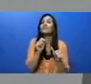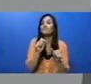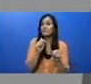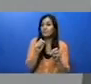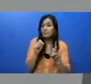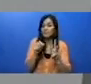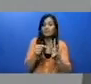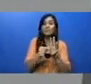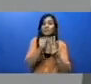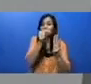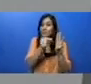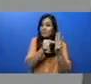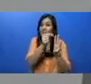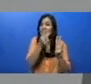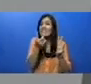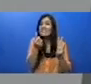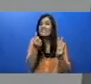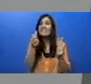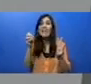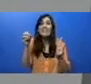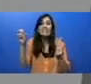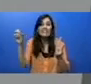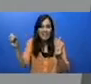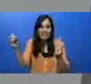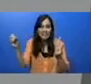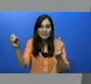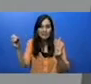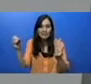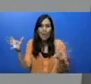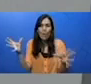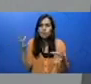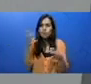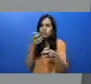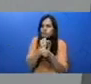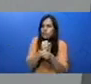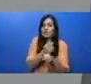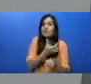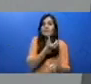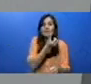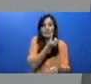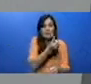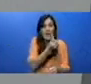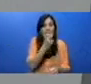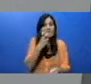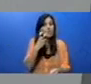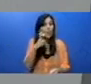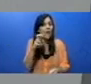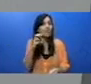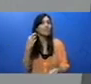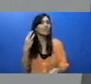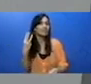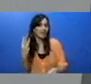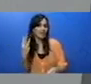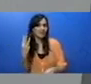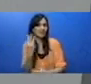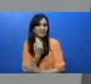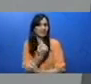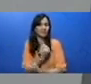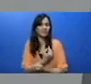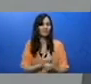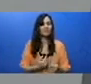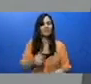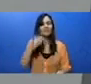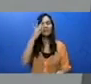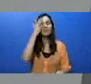600. Quando eu somo tudo isso, eu tenho 653. Mais um exemplo. Se eu